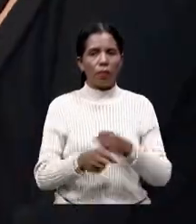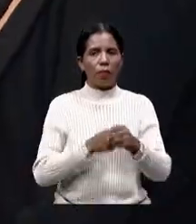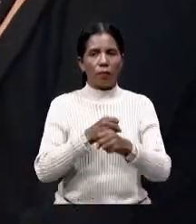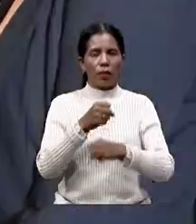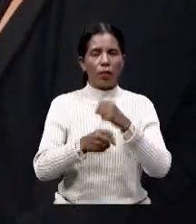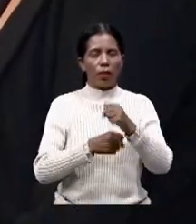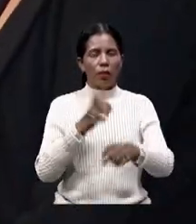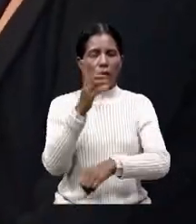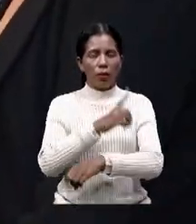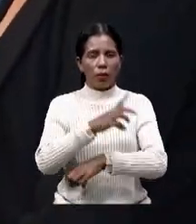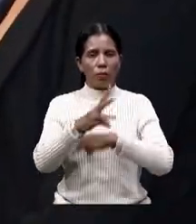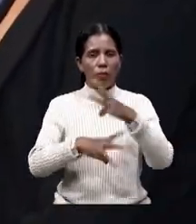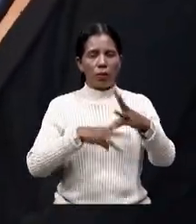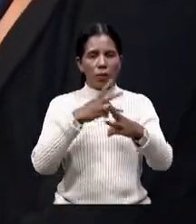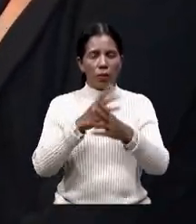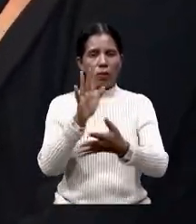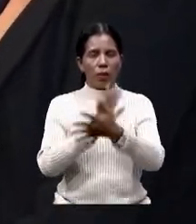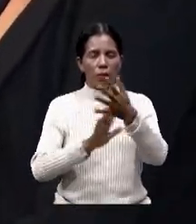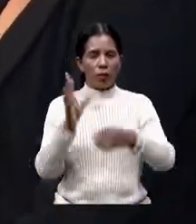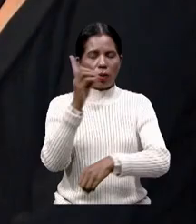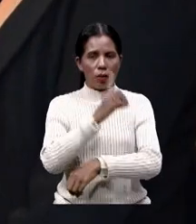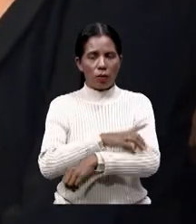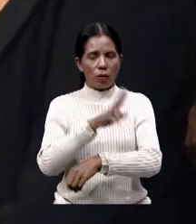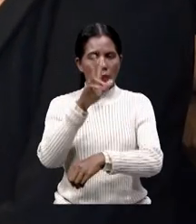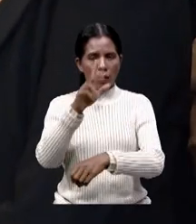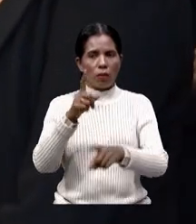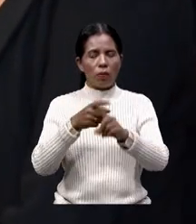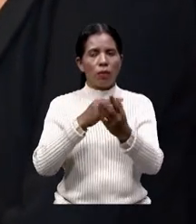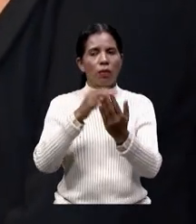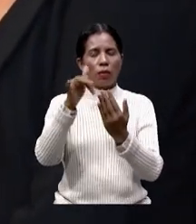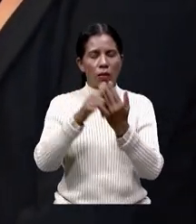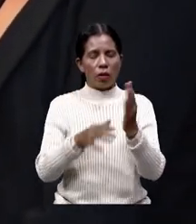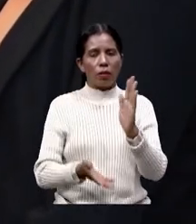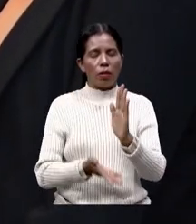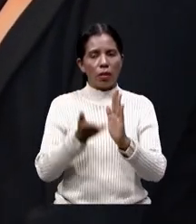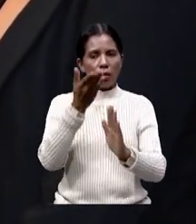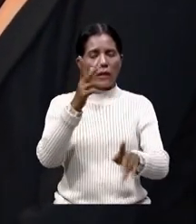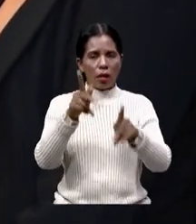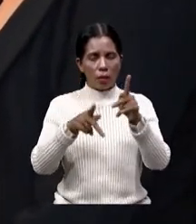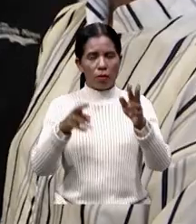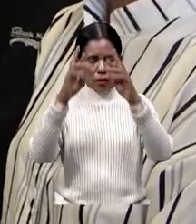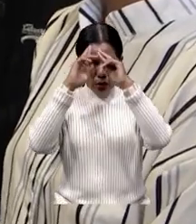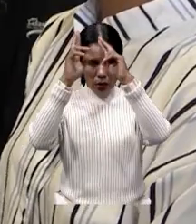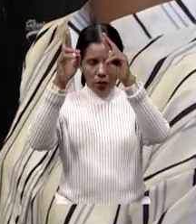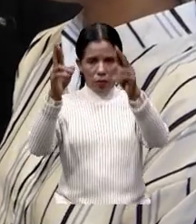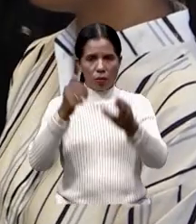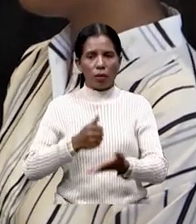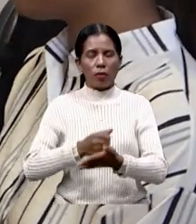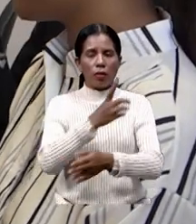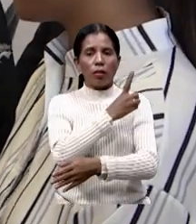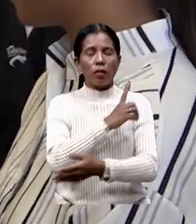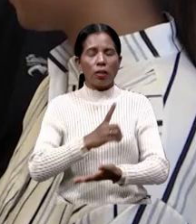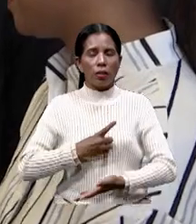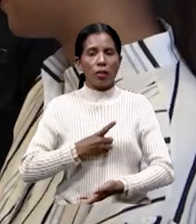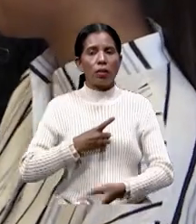Lorong Mundial Liberdade de Imprensa celebra o lorong todo fulang maio, o objetivo é a sua consciência, respeita e defende o direito da